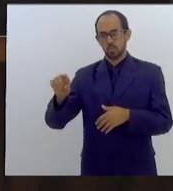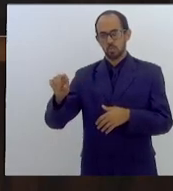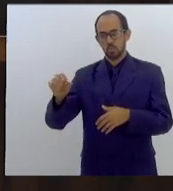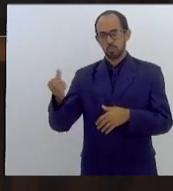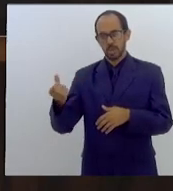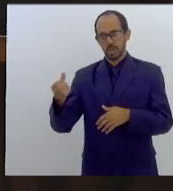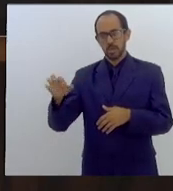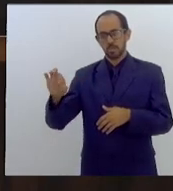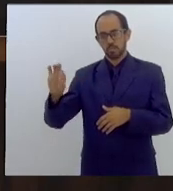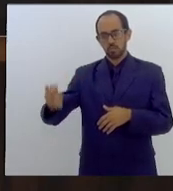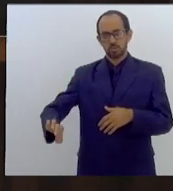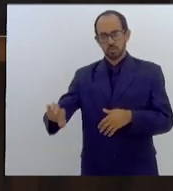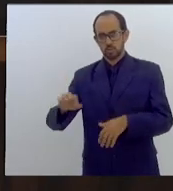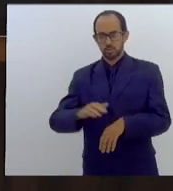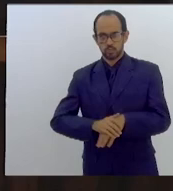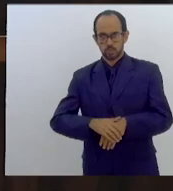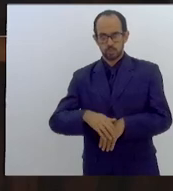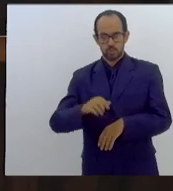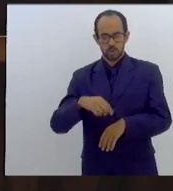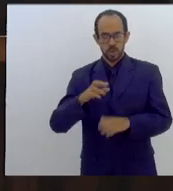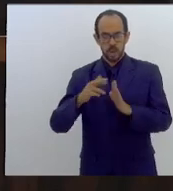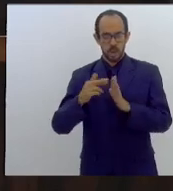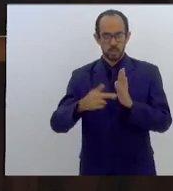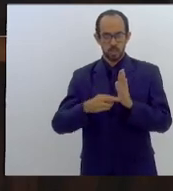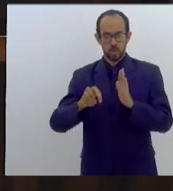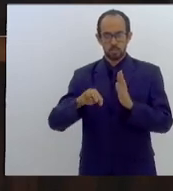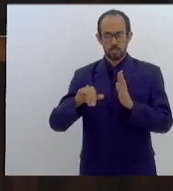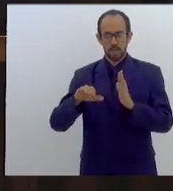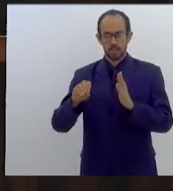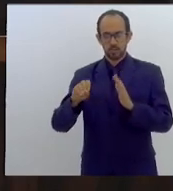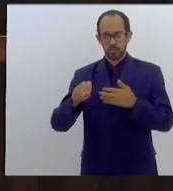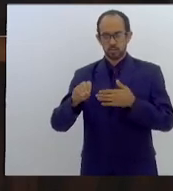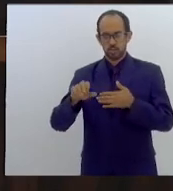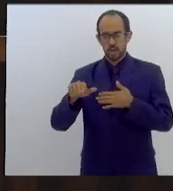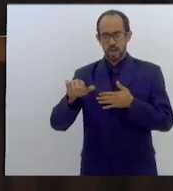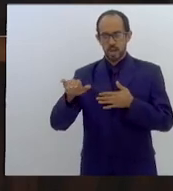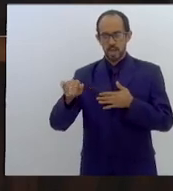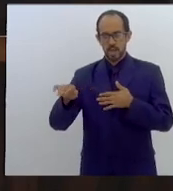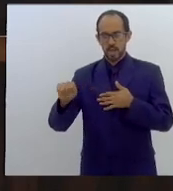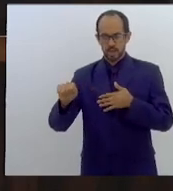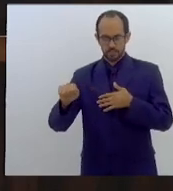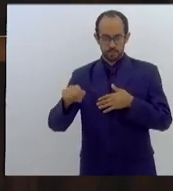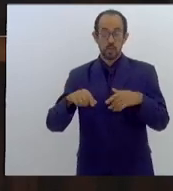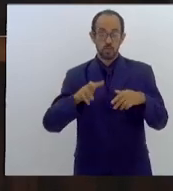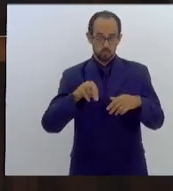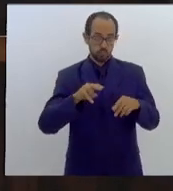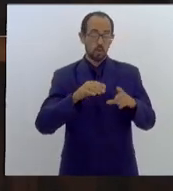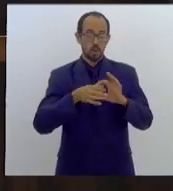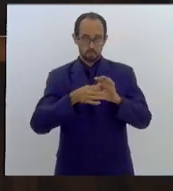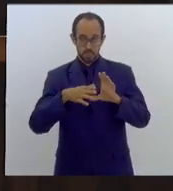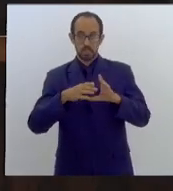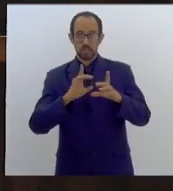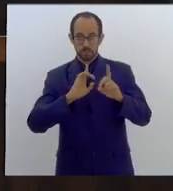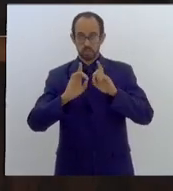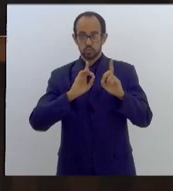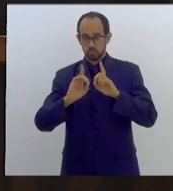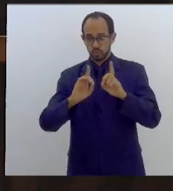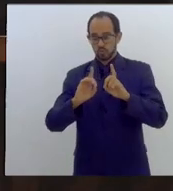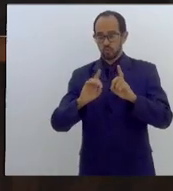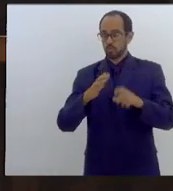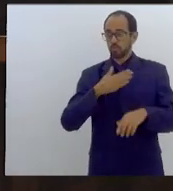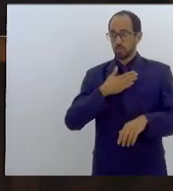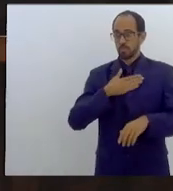Márcio Canella. Eu vou botar em discussão, e aqui, salvo